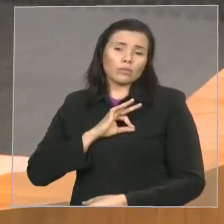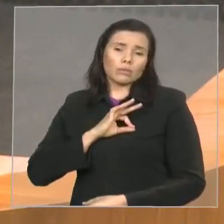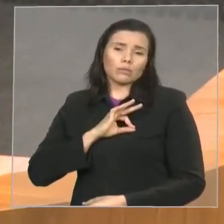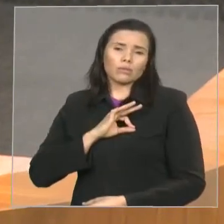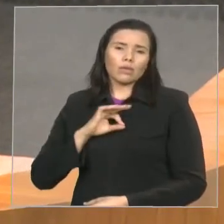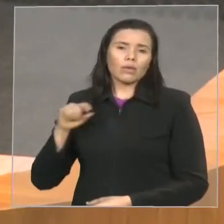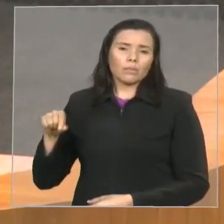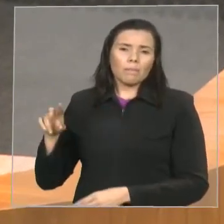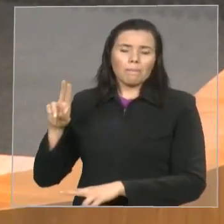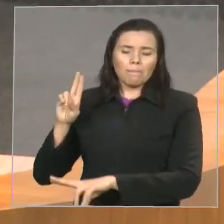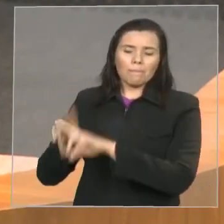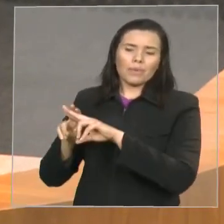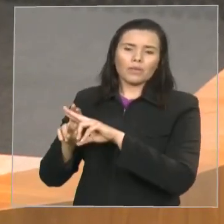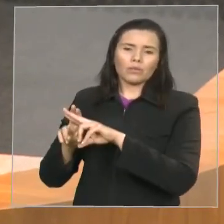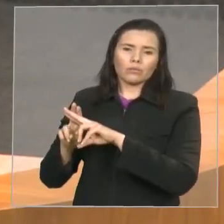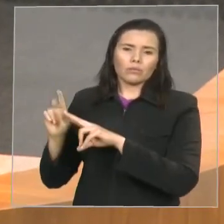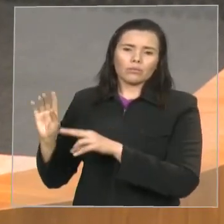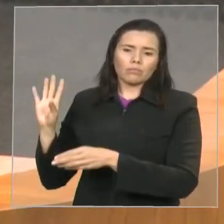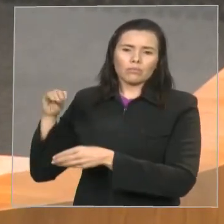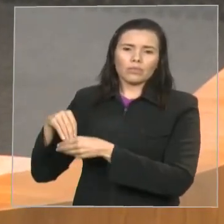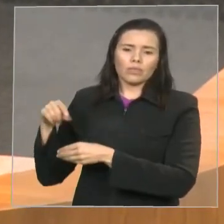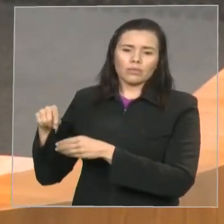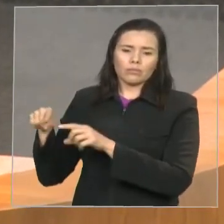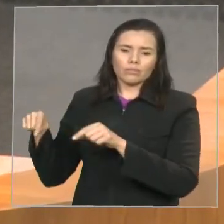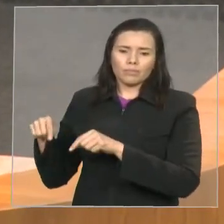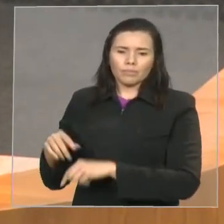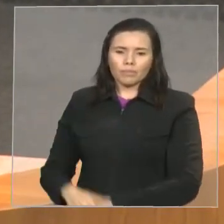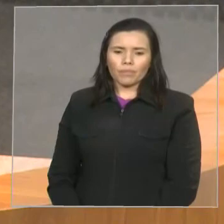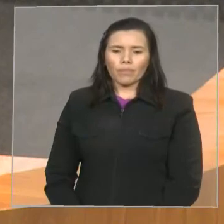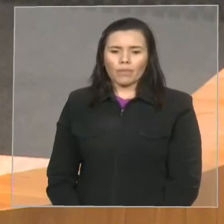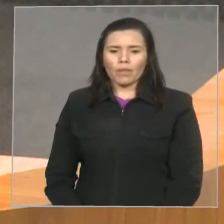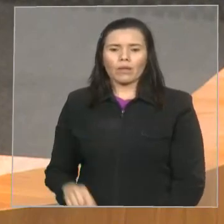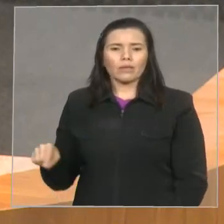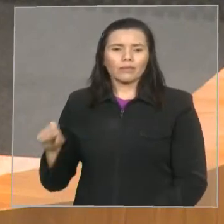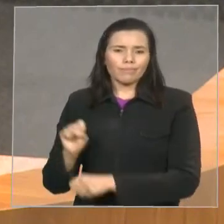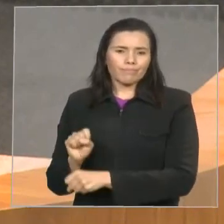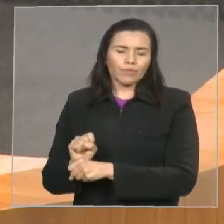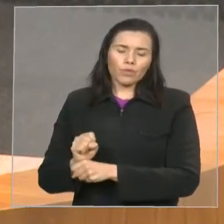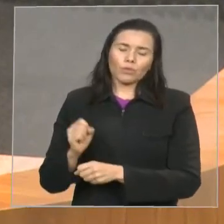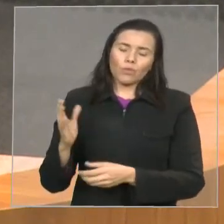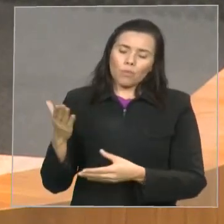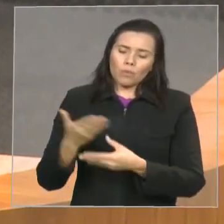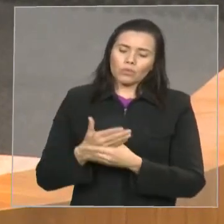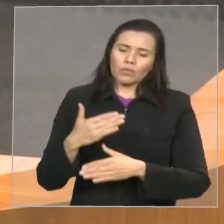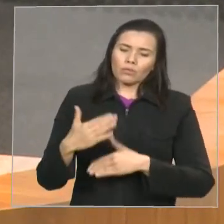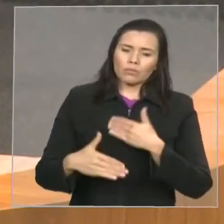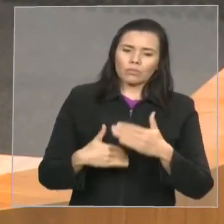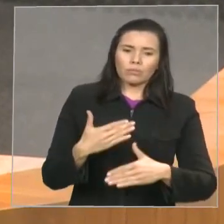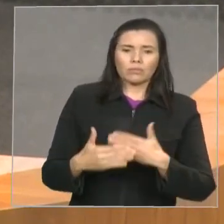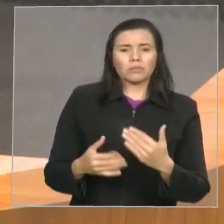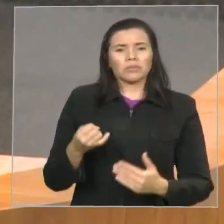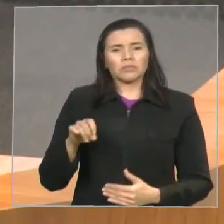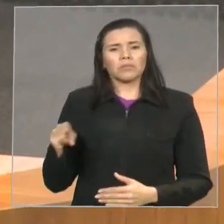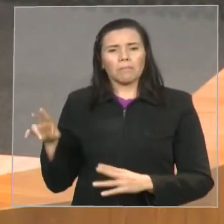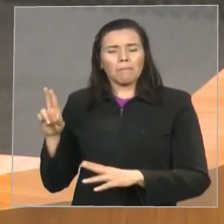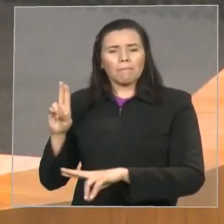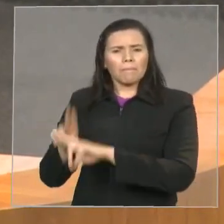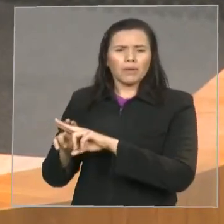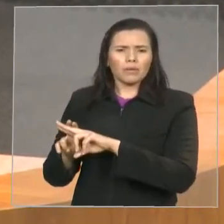policiais. Até enquanto eles não são demitidos ou condenados, perdendo o cargo, eles continuam sendo policiais civis ou militares. É isso aí, senhor presidente.